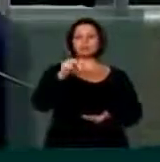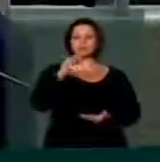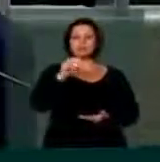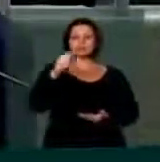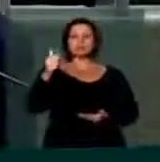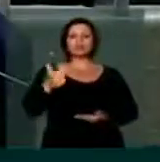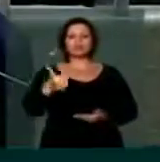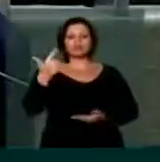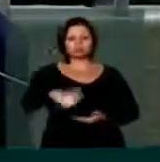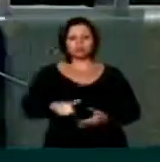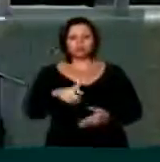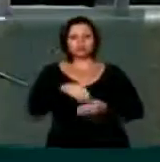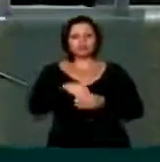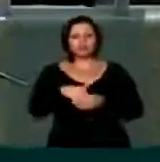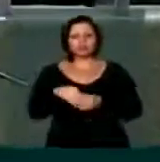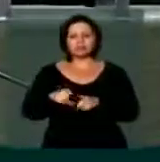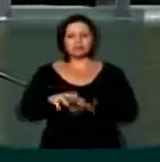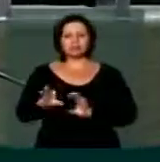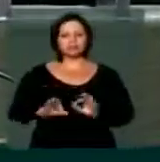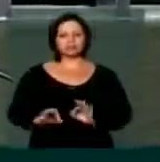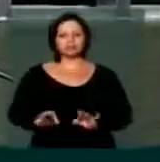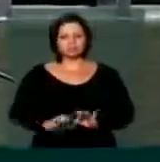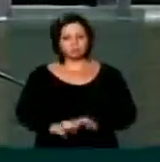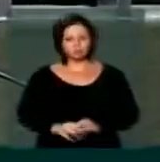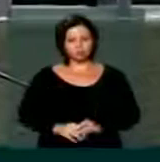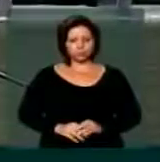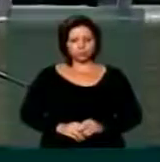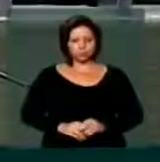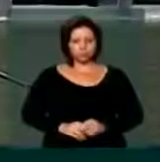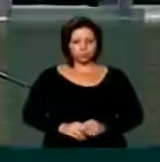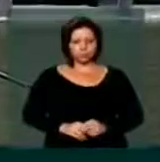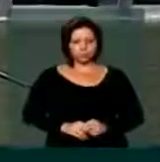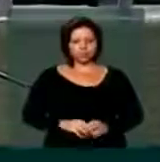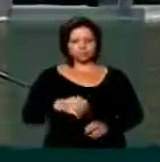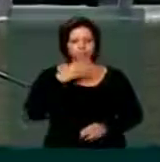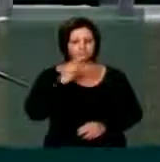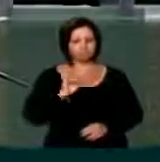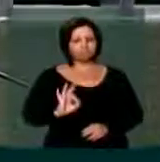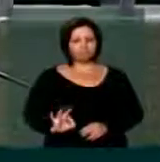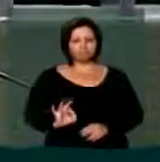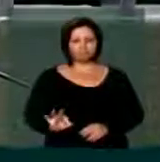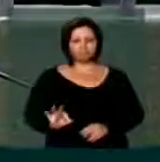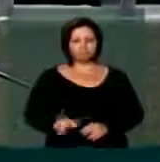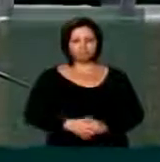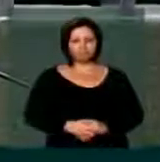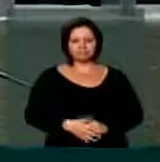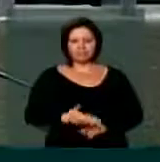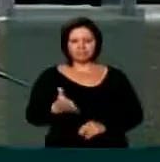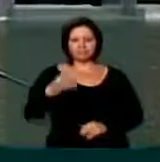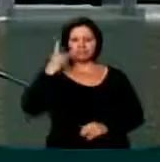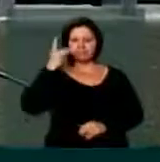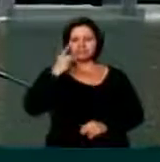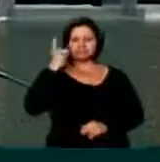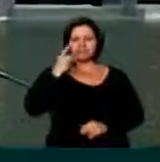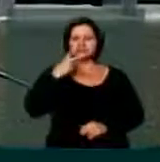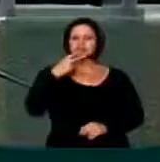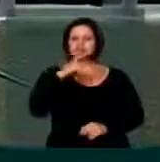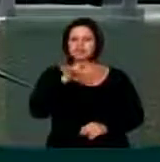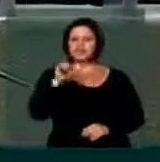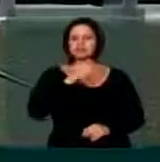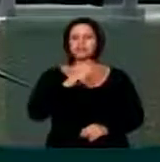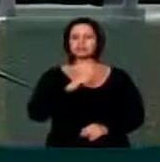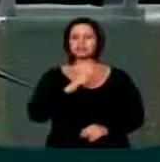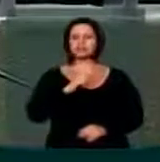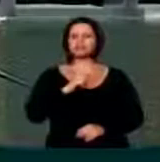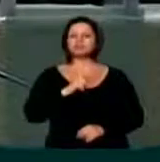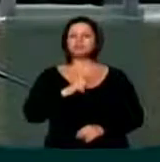agora diante de uma nova realidade e certamente, senhor presidente, senhoras e senhores deputados, nós vamos